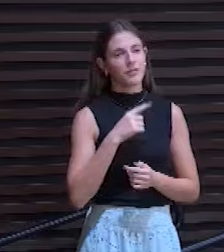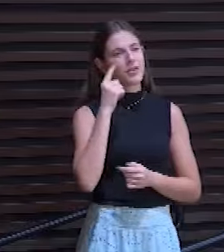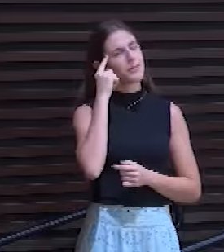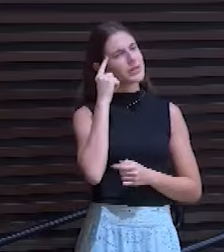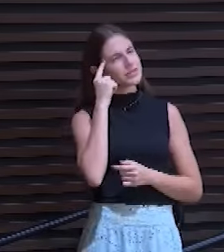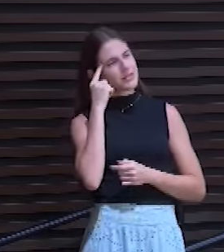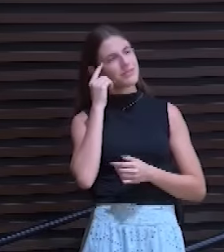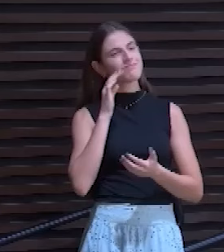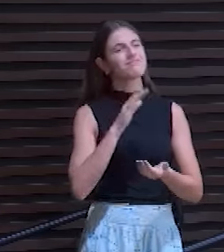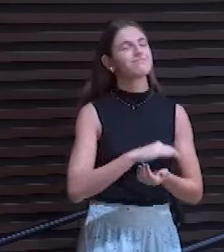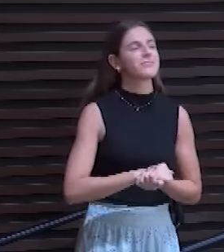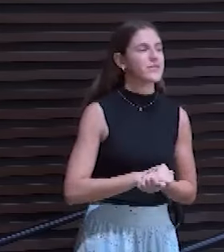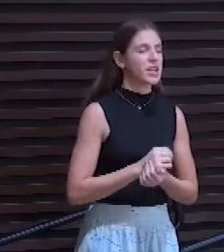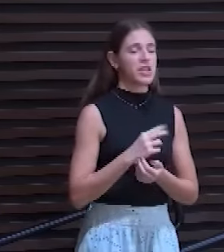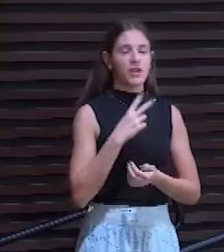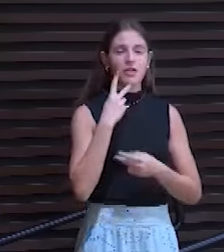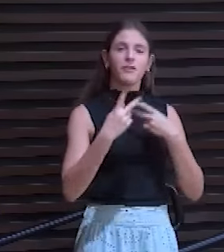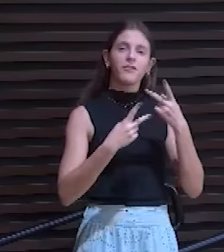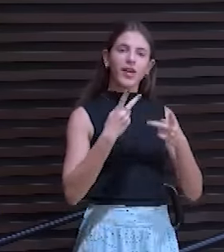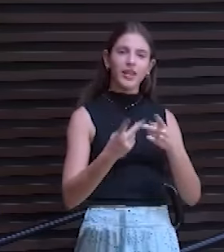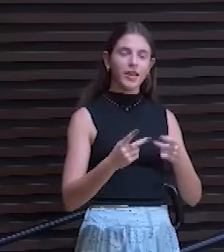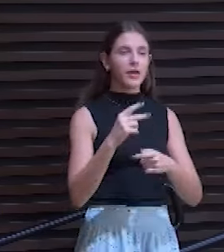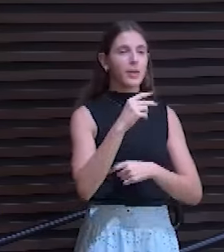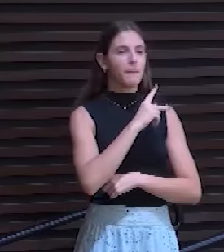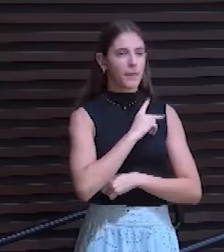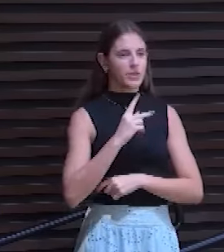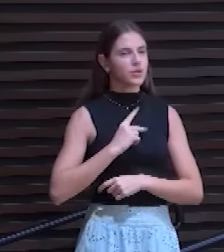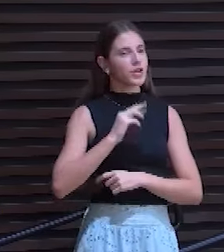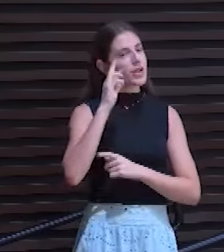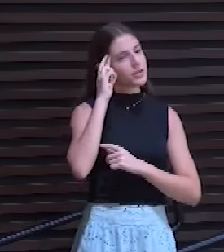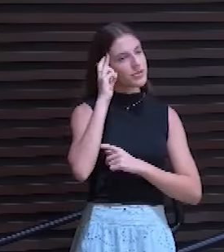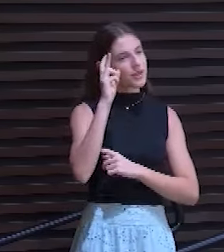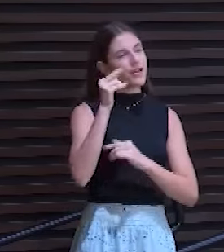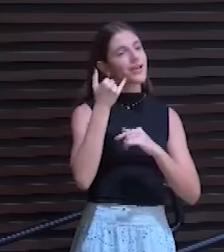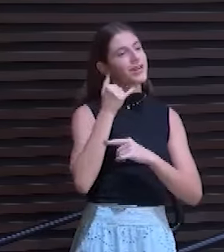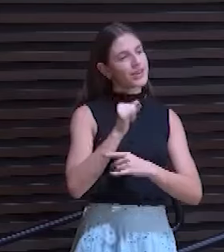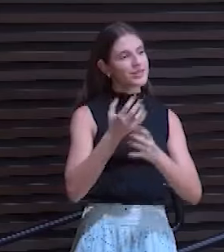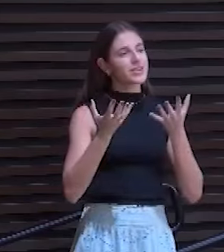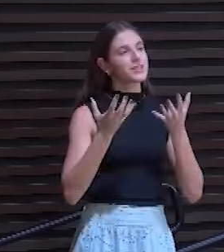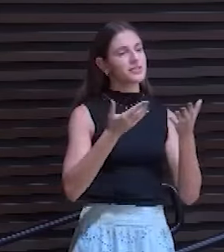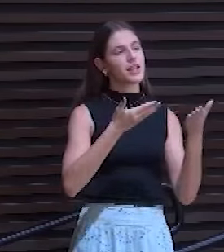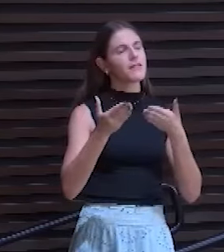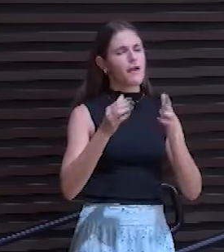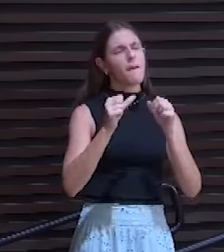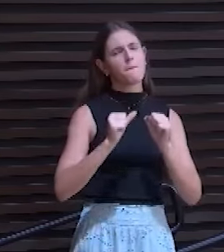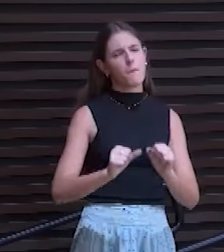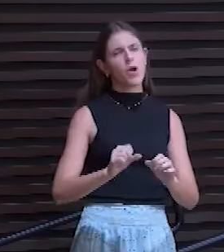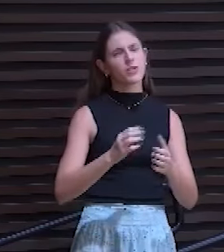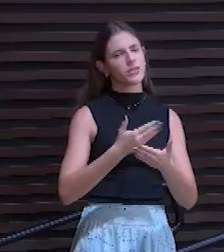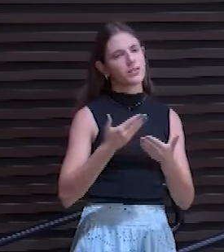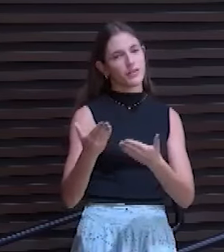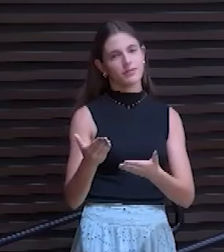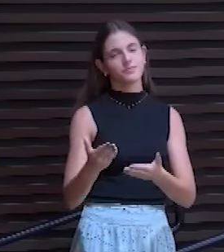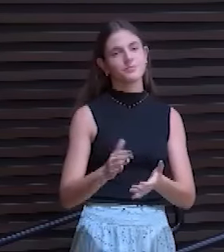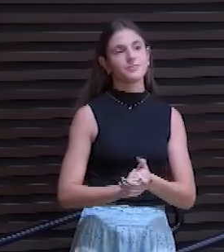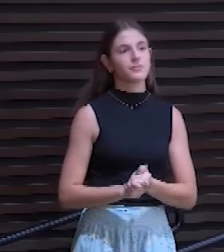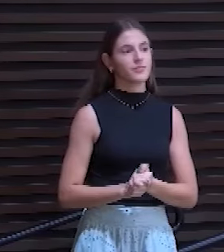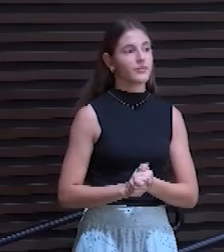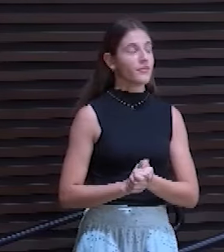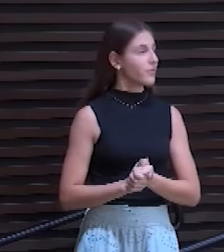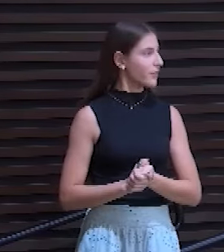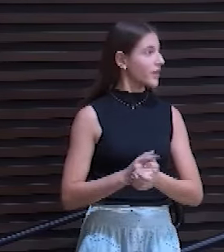E aí eu virei para ele e falei, pastor, ela é do Senhor, se ele quiser levar, ele pode levar. E aprove a